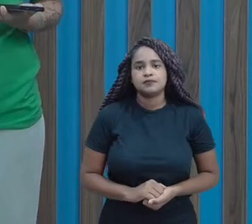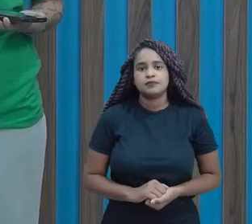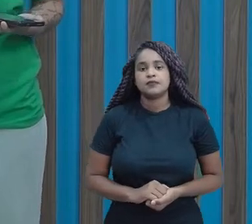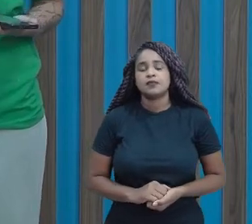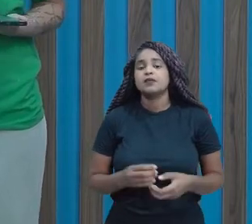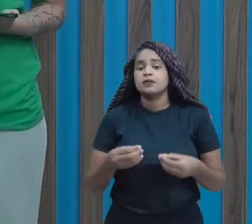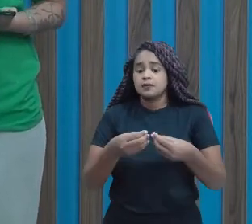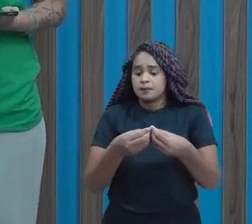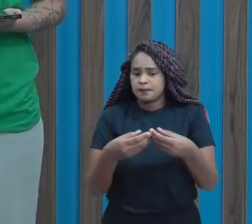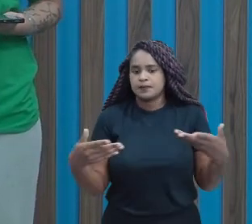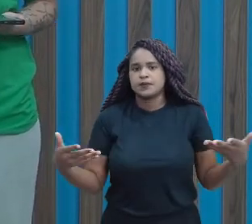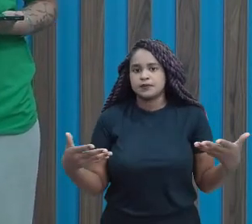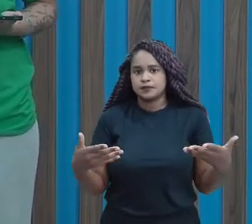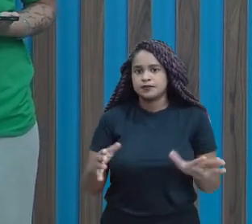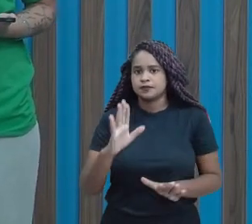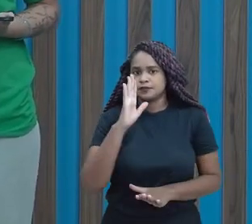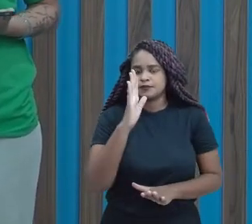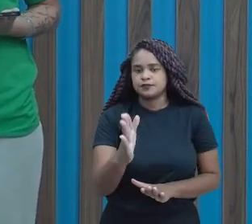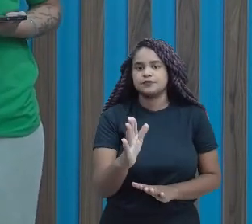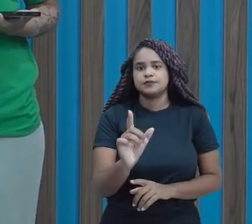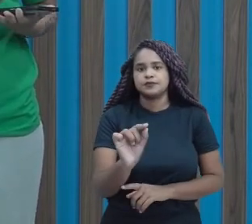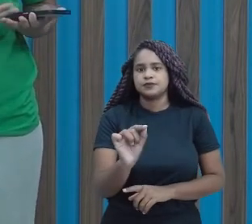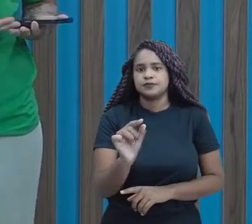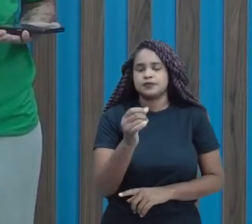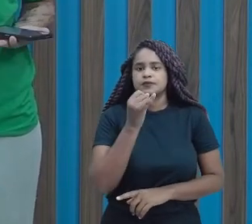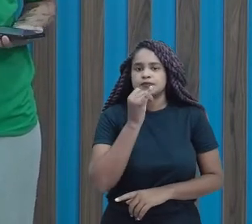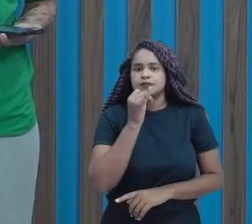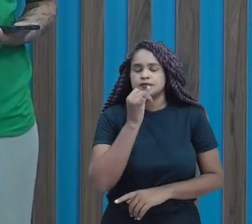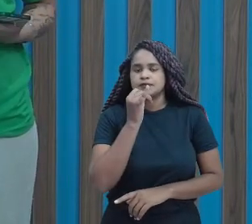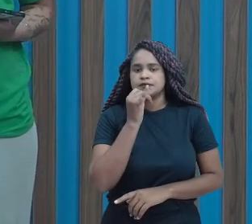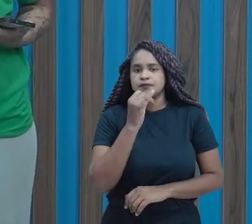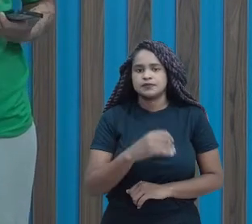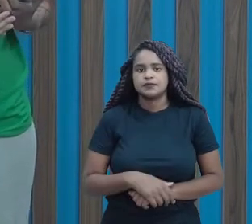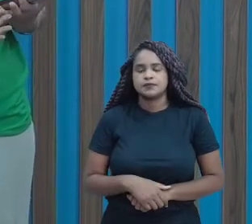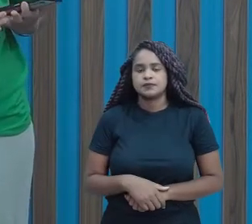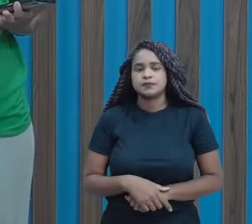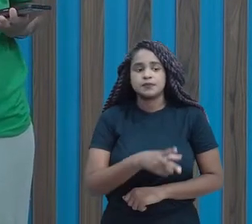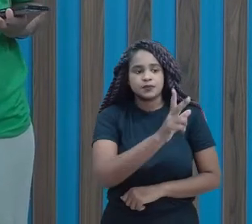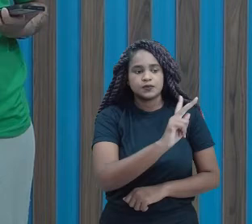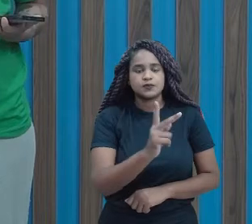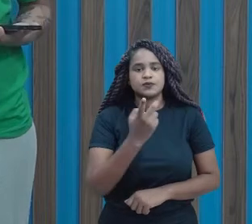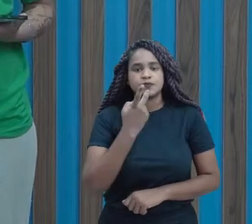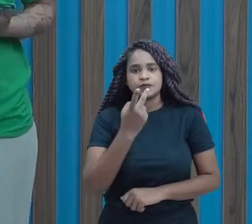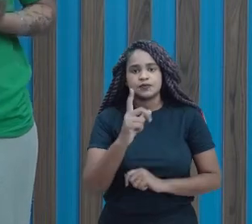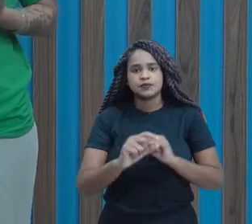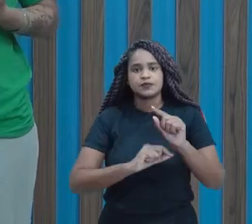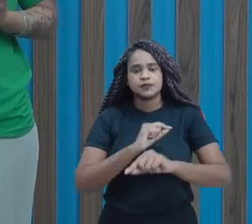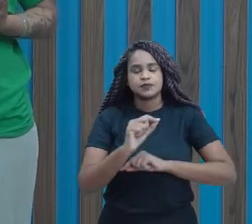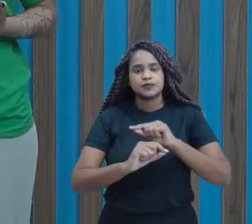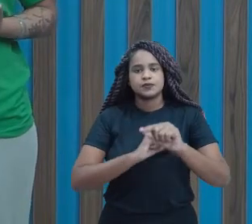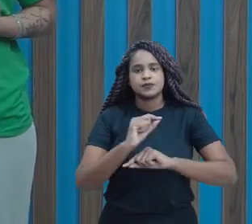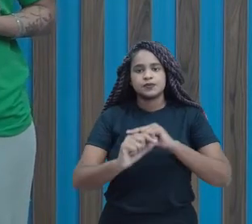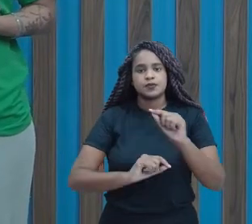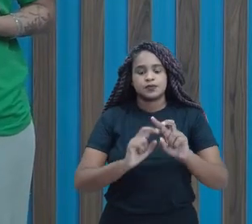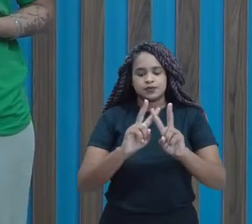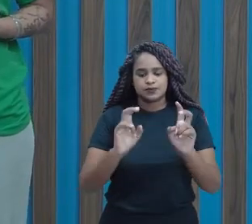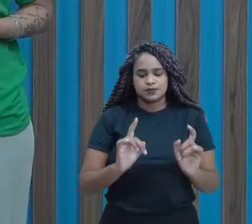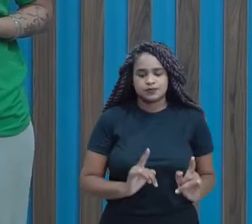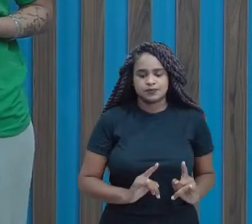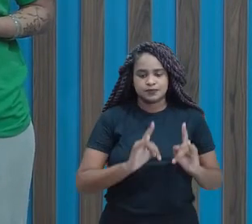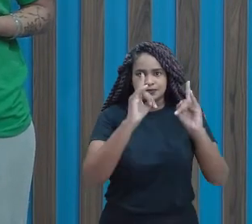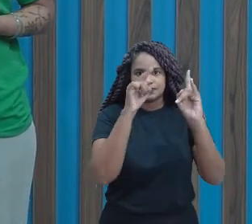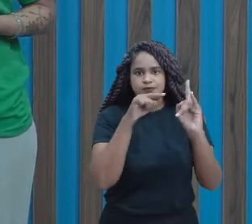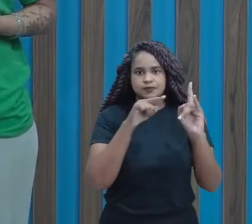atinge diretamente, não é aquelas famílias, por exemplo, que o professor fez aí um cálculo rápido em relação a questão